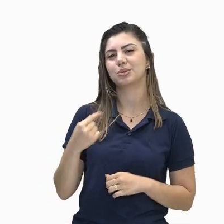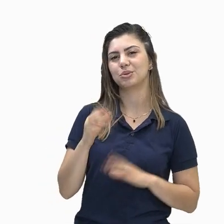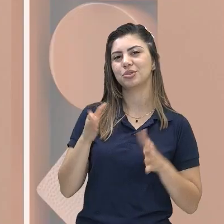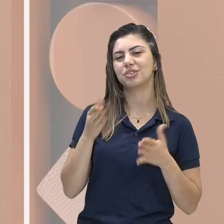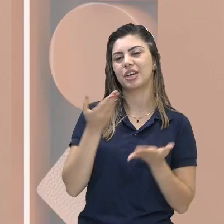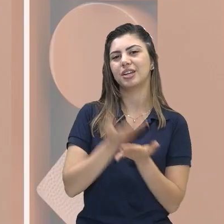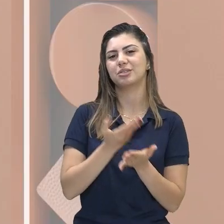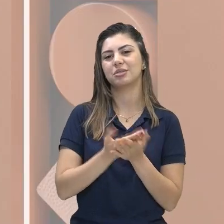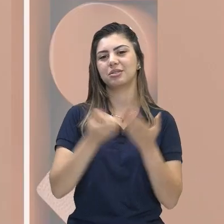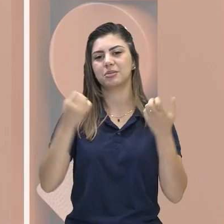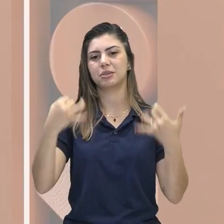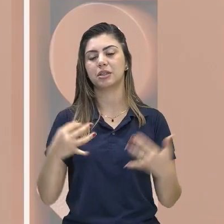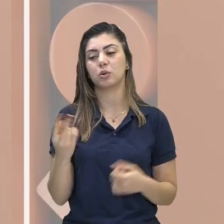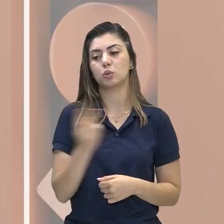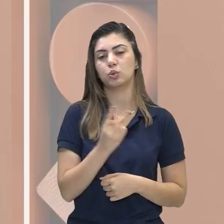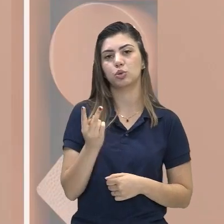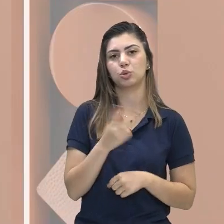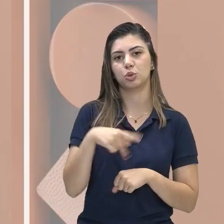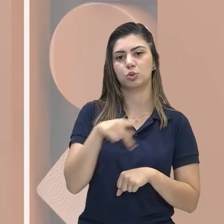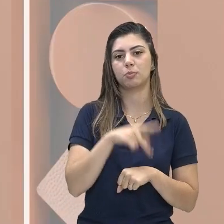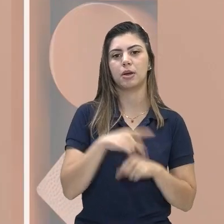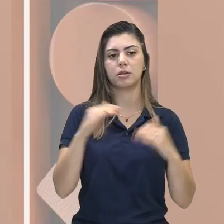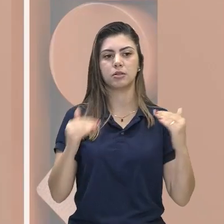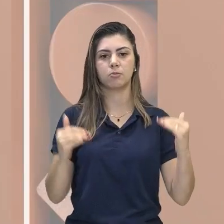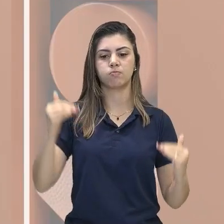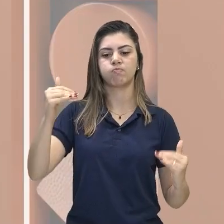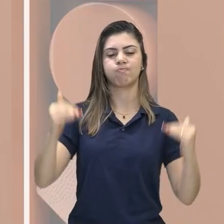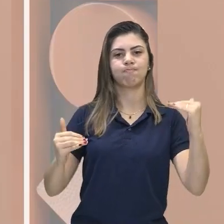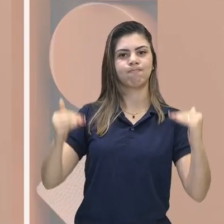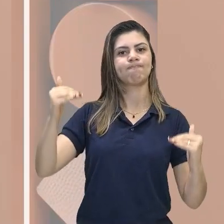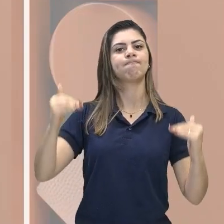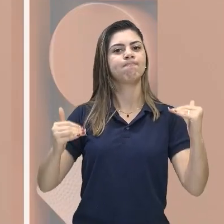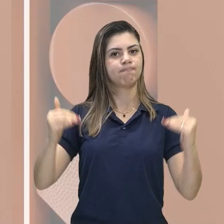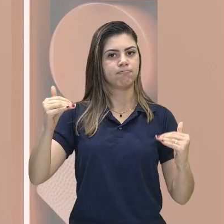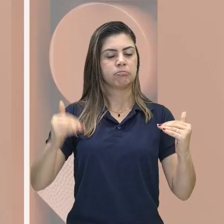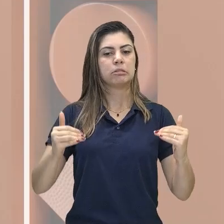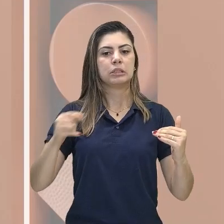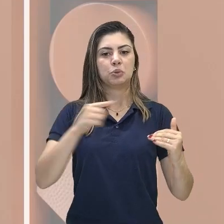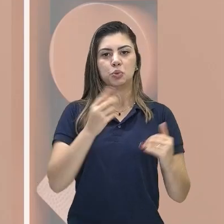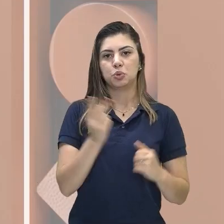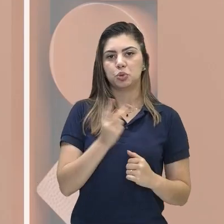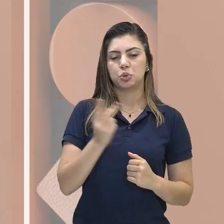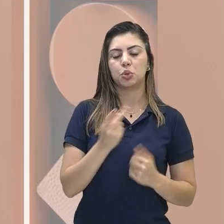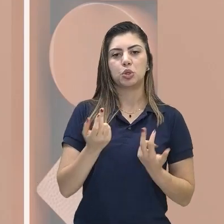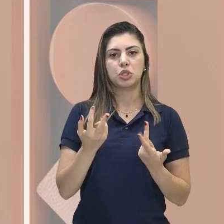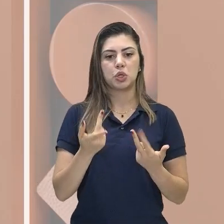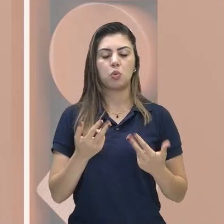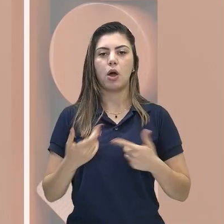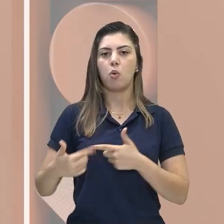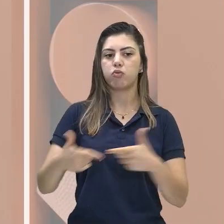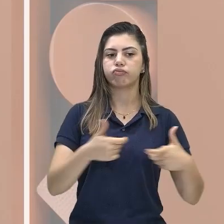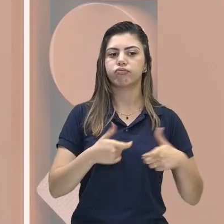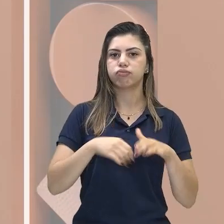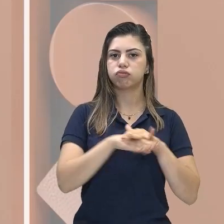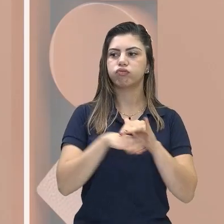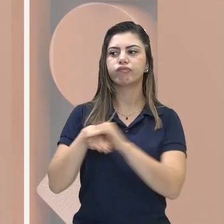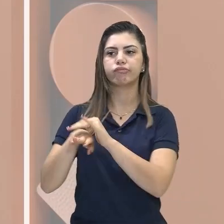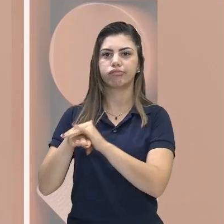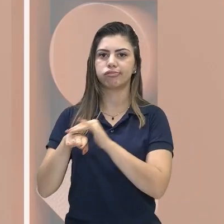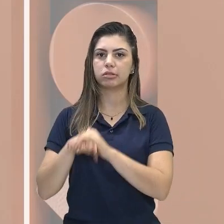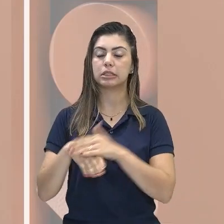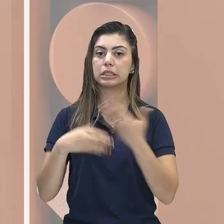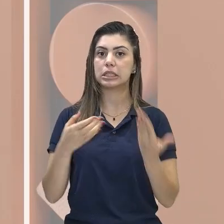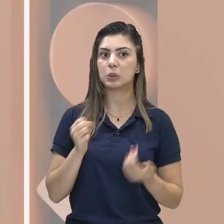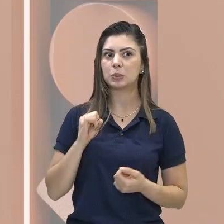os países, essas superpotências, estavam fortemente armadas e em pé de igualdade. Então, na medida em que houvesse